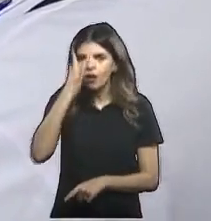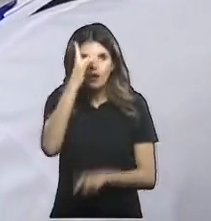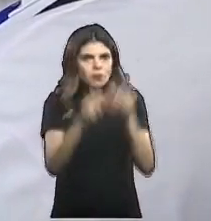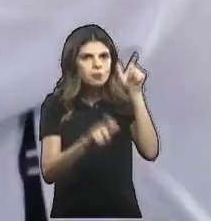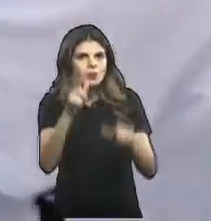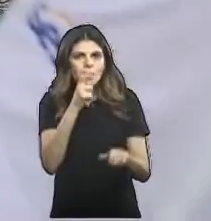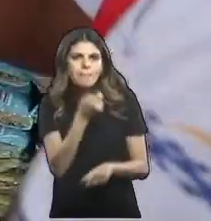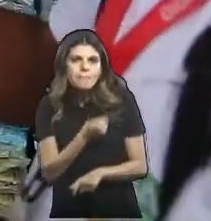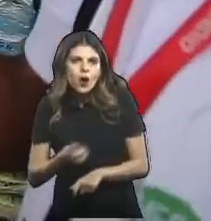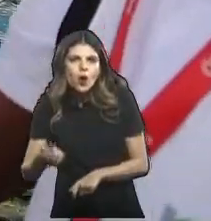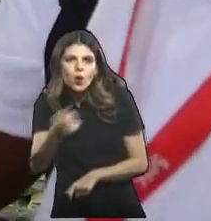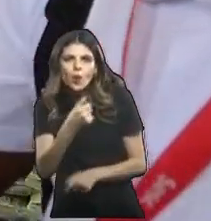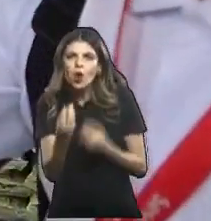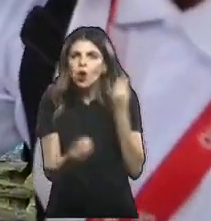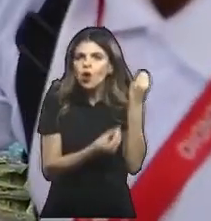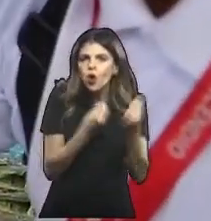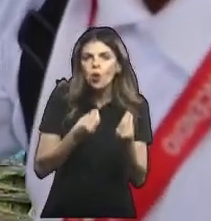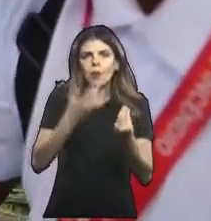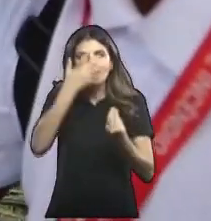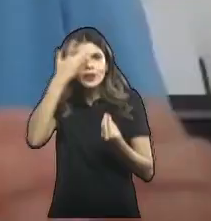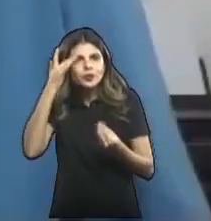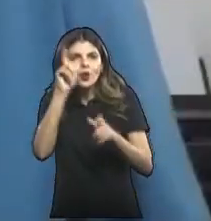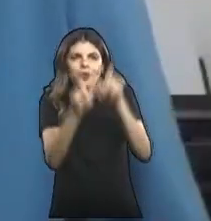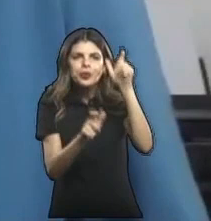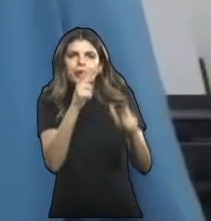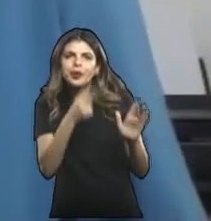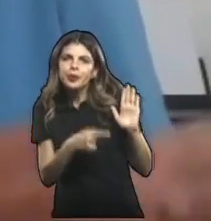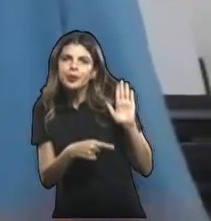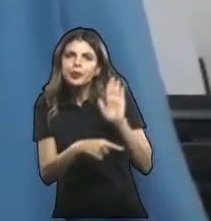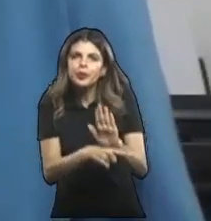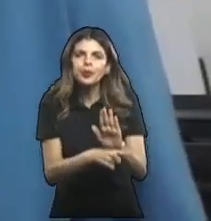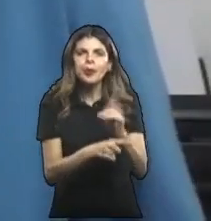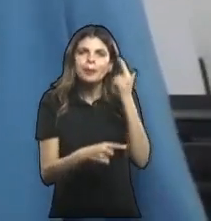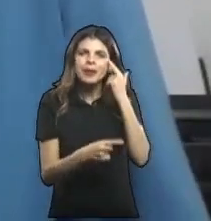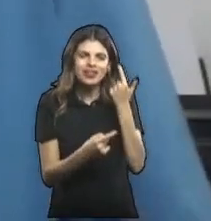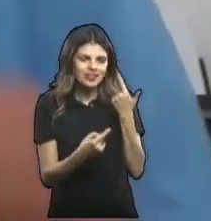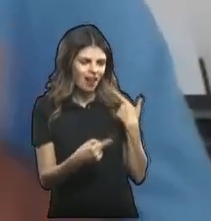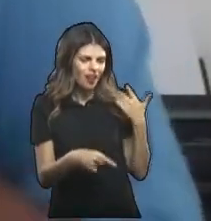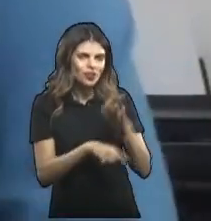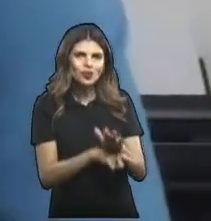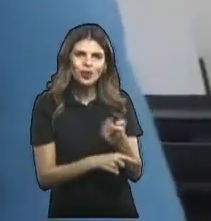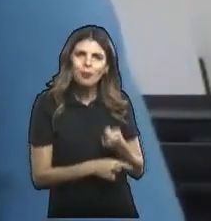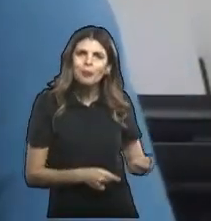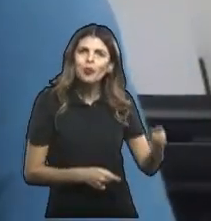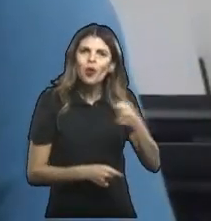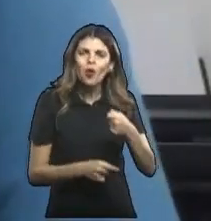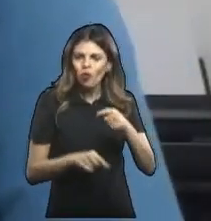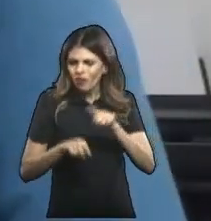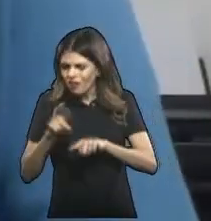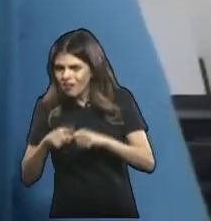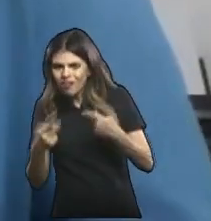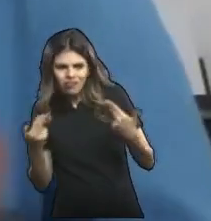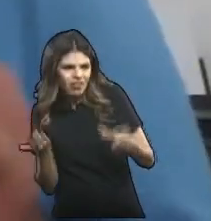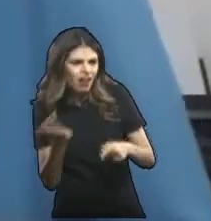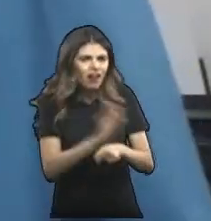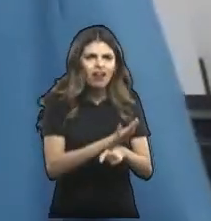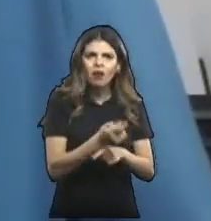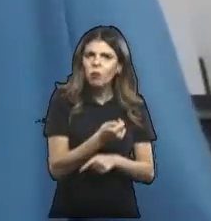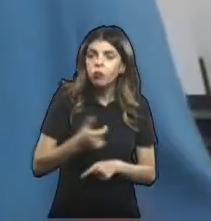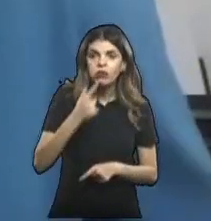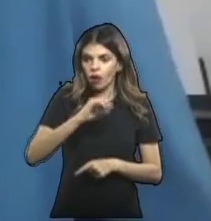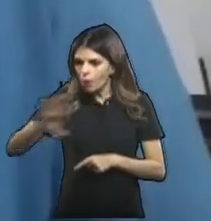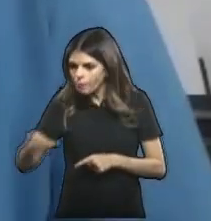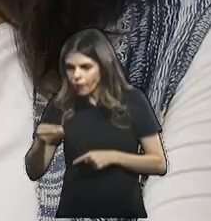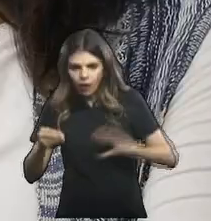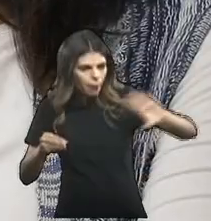esse pouquinho, aquele doador que vai estar contribuindo achando que é pouco, com mais aquele que também acha que é pouco, no final